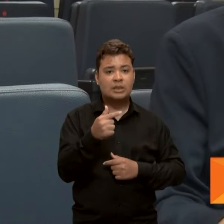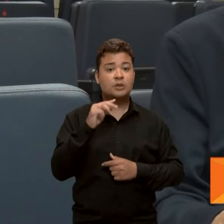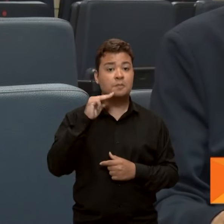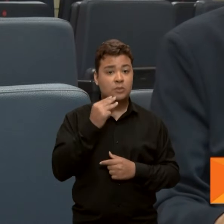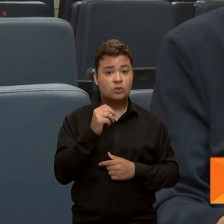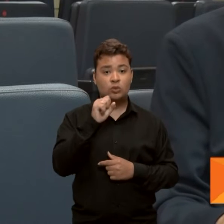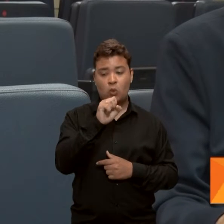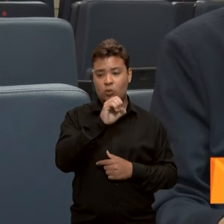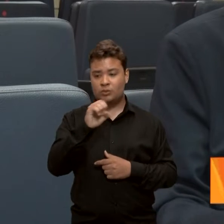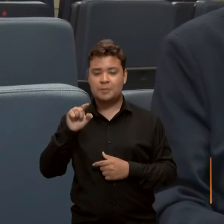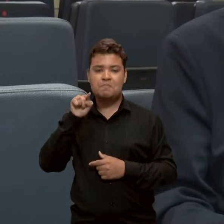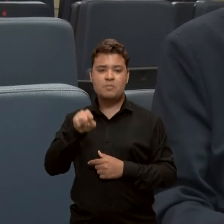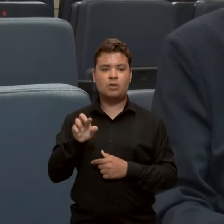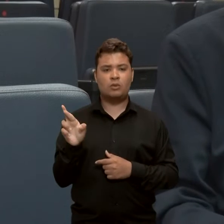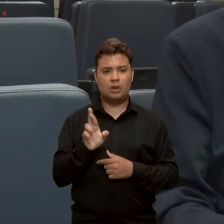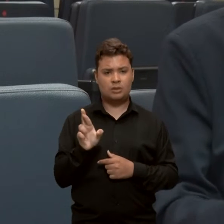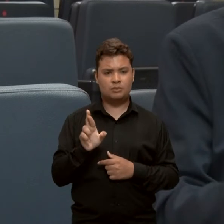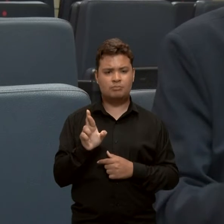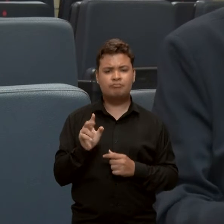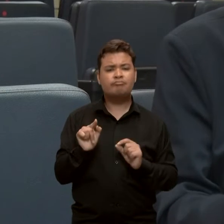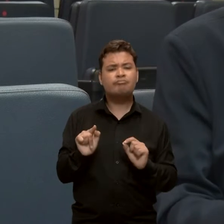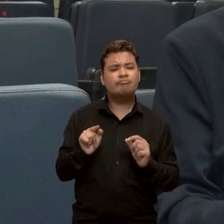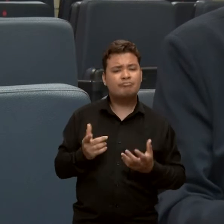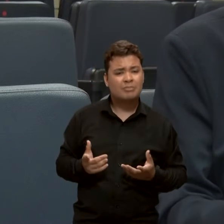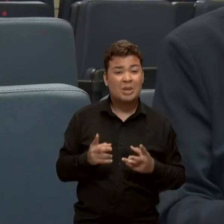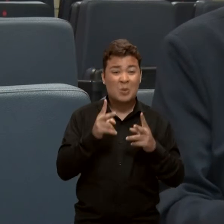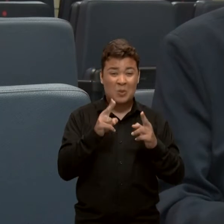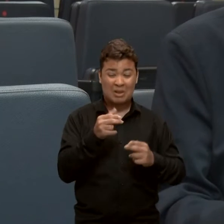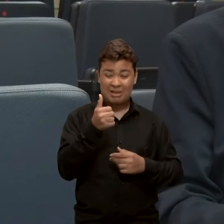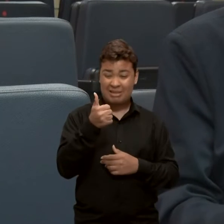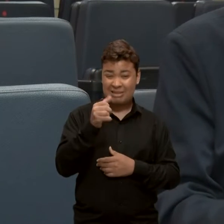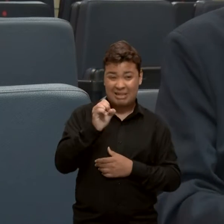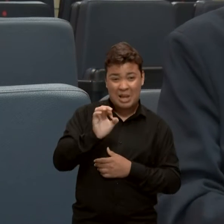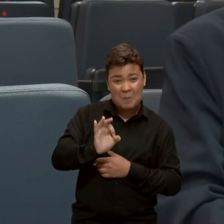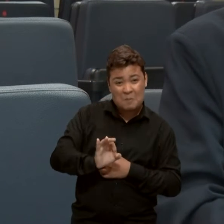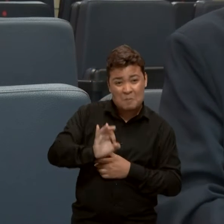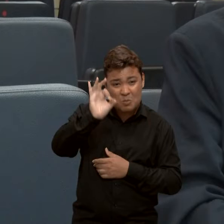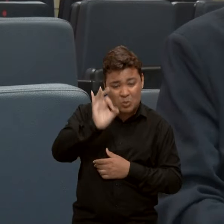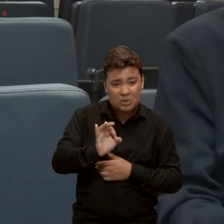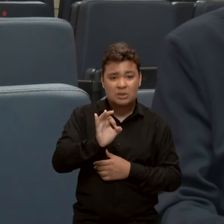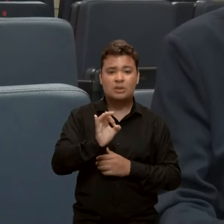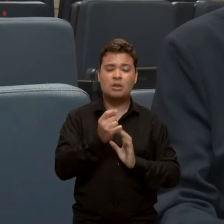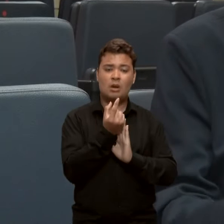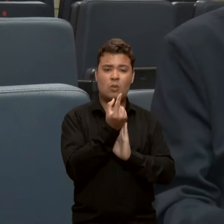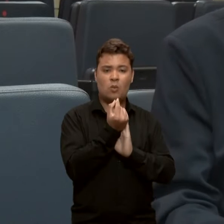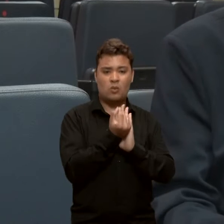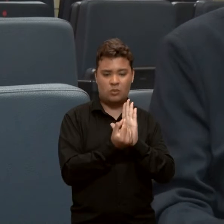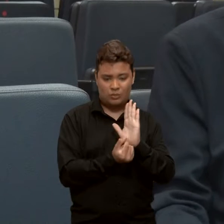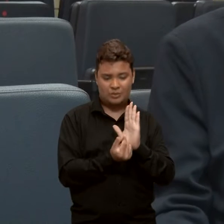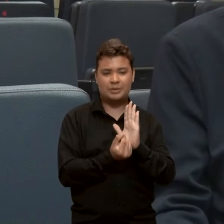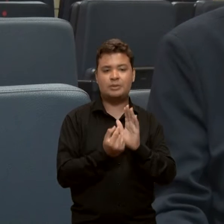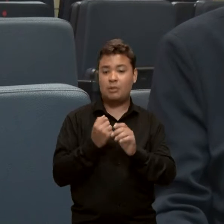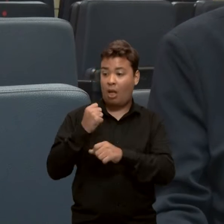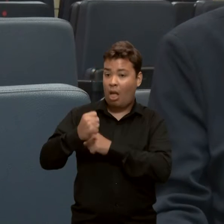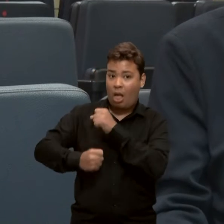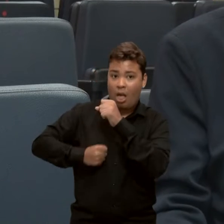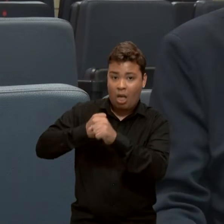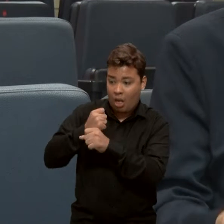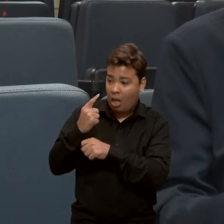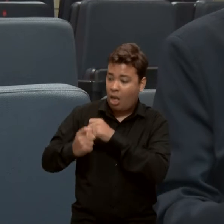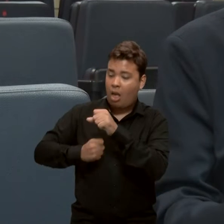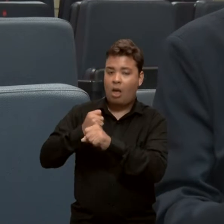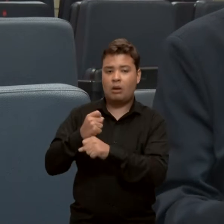7.800.000. Isso significa um pouco mais de 10% do orçamento de custeio anual da